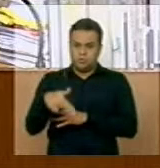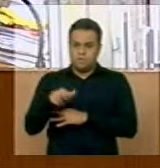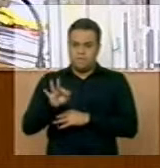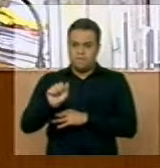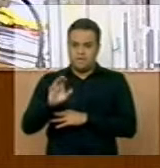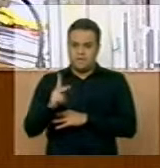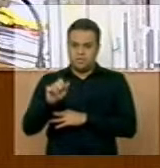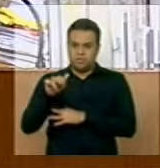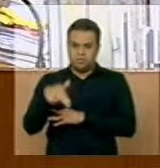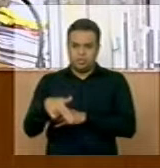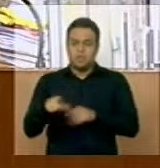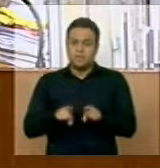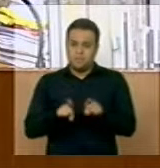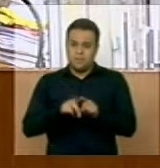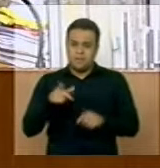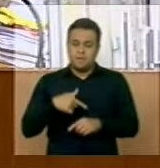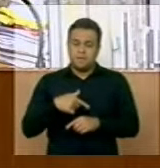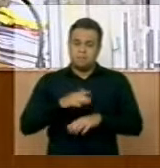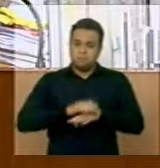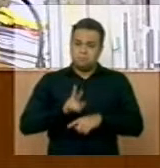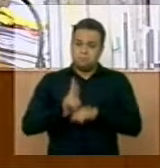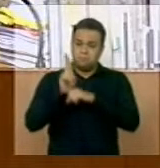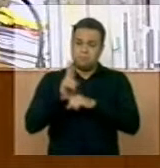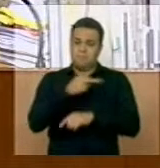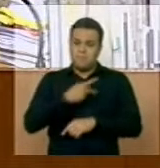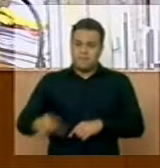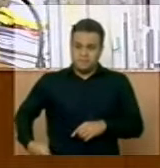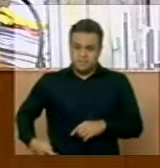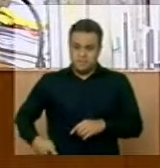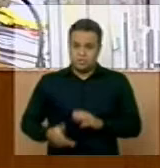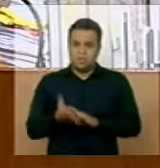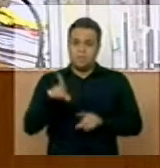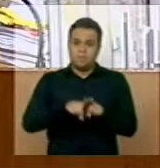República e interessado o Presidente da República e também o Congresso Nacional.